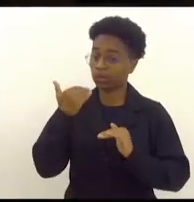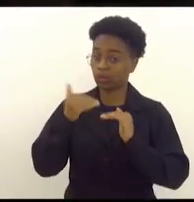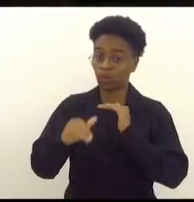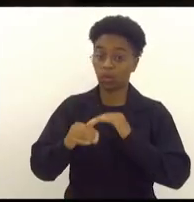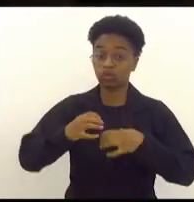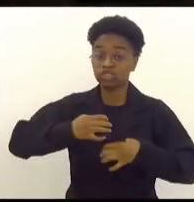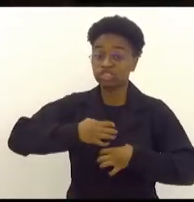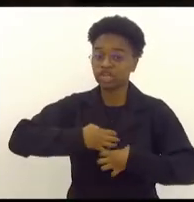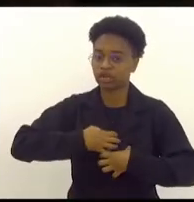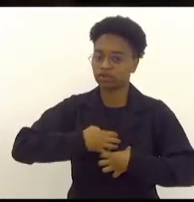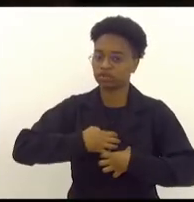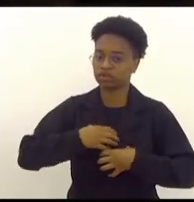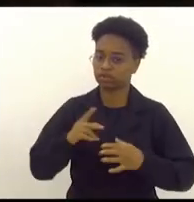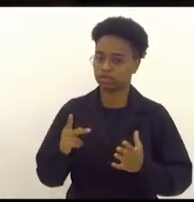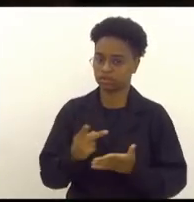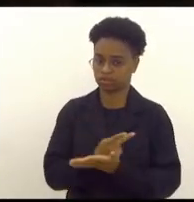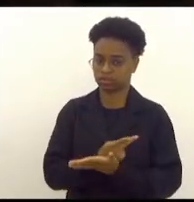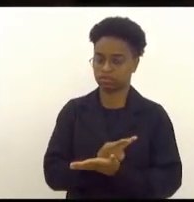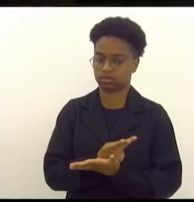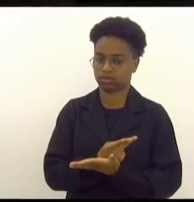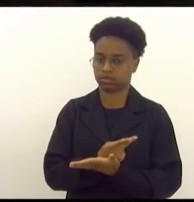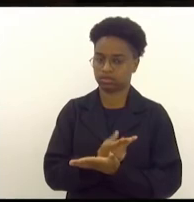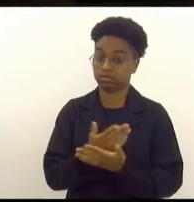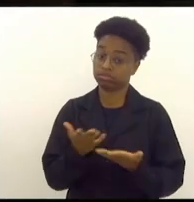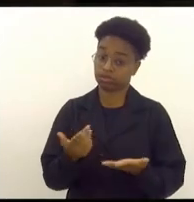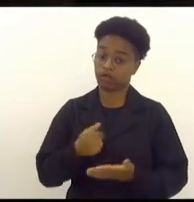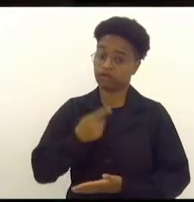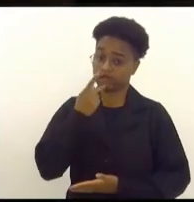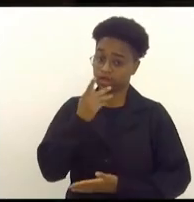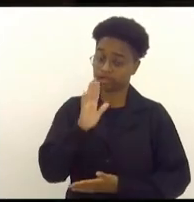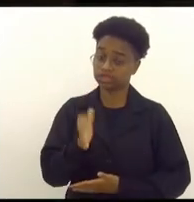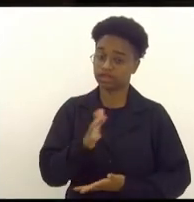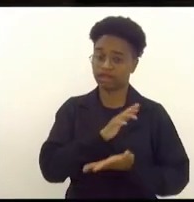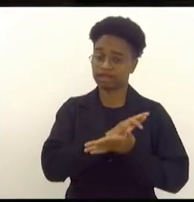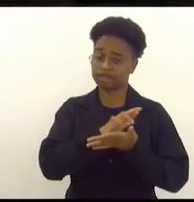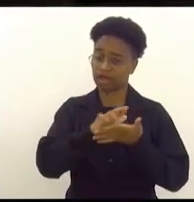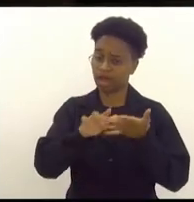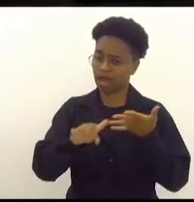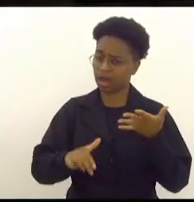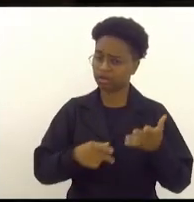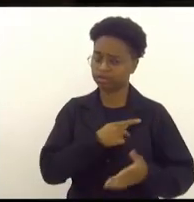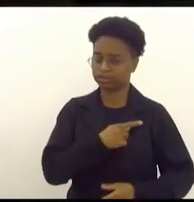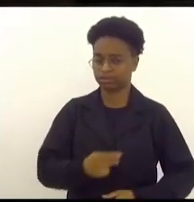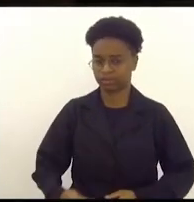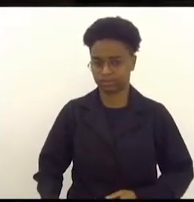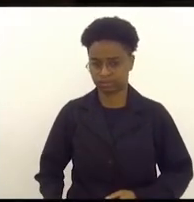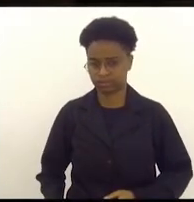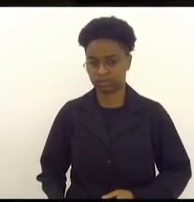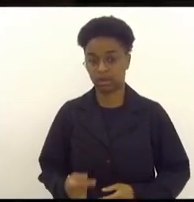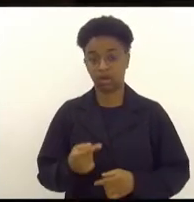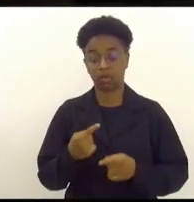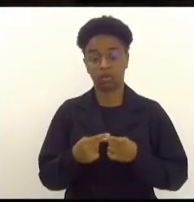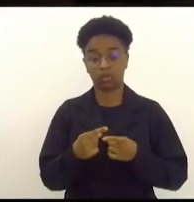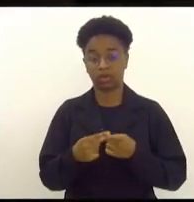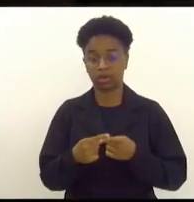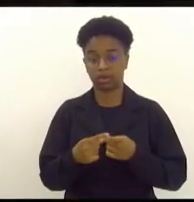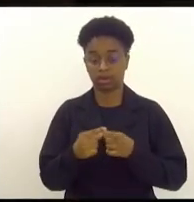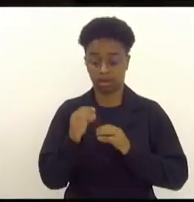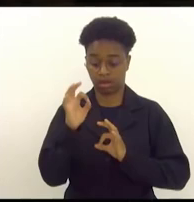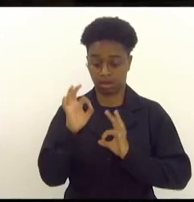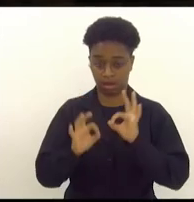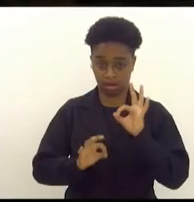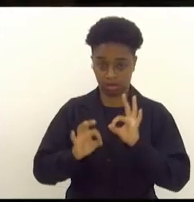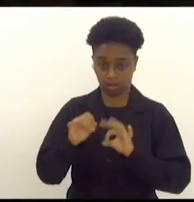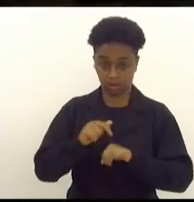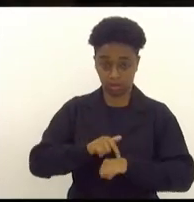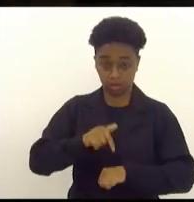forma Eu já falei para diversos presidentes que a ordem na hora que